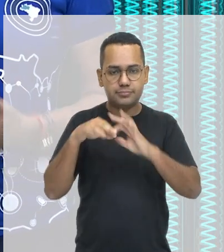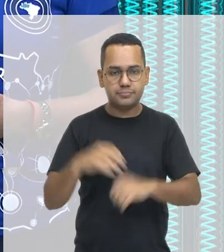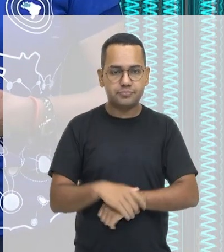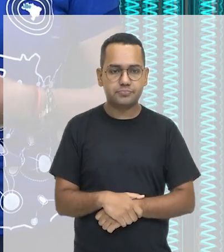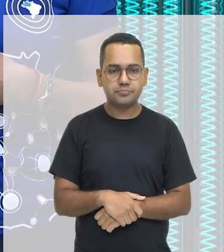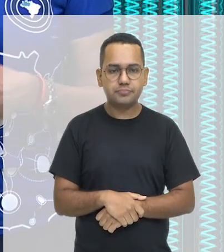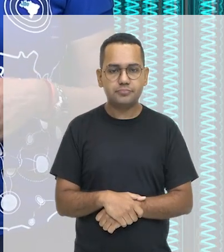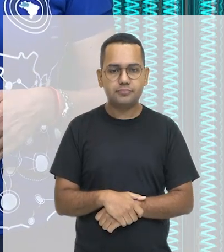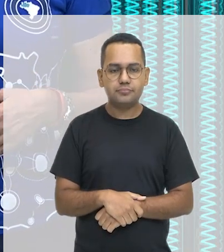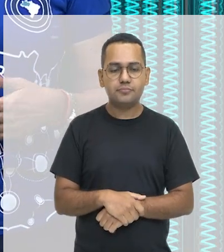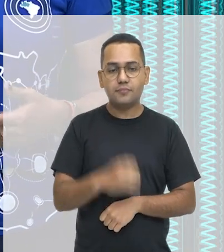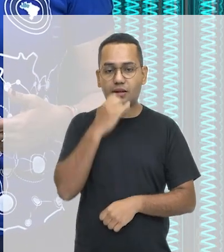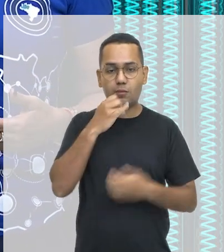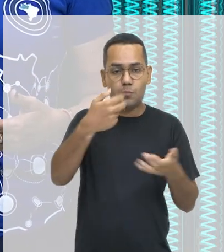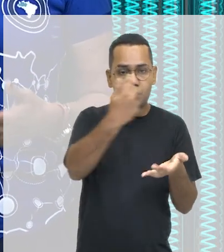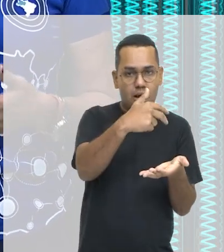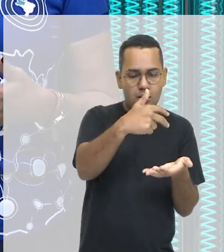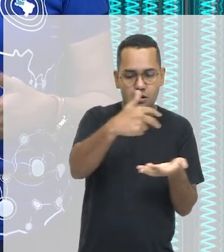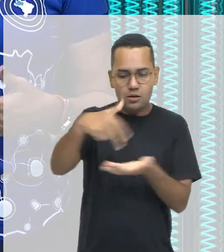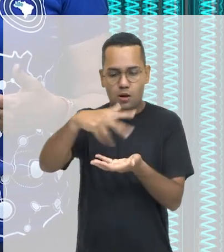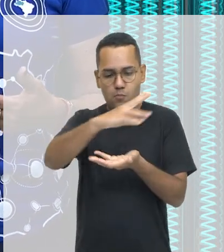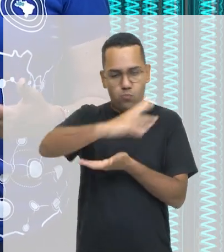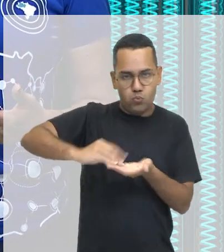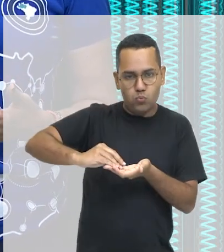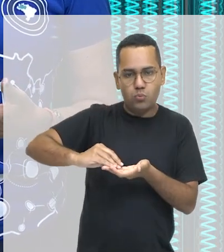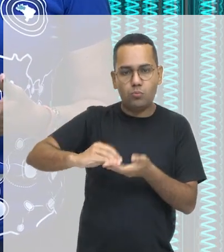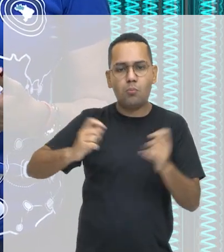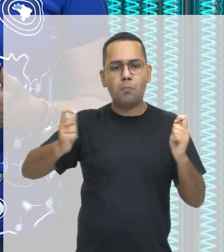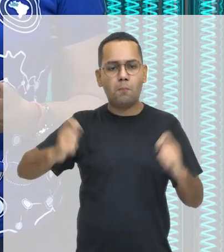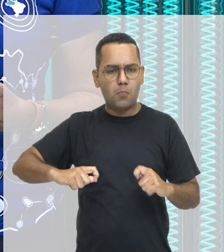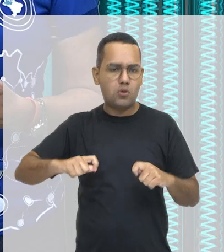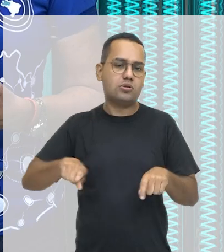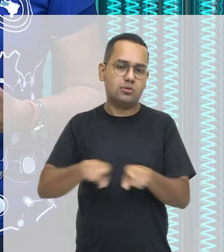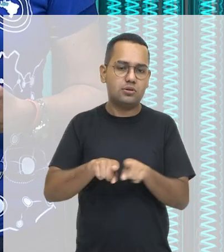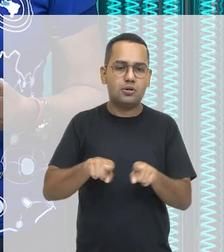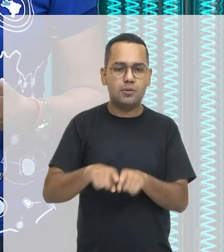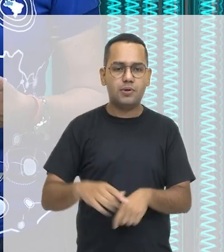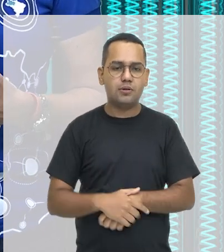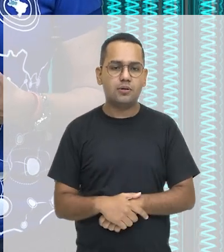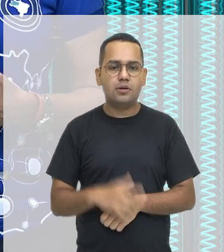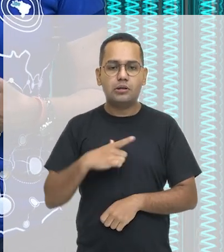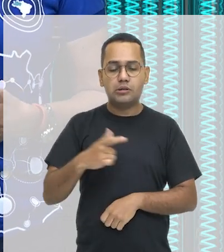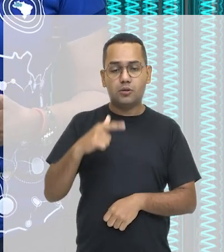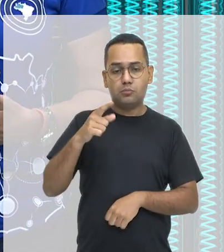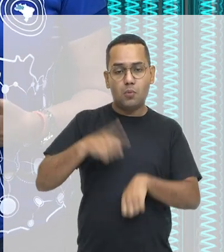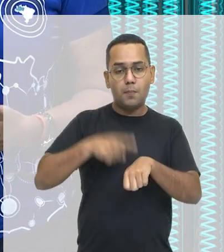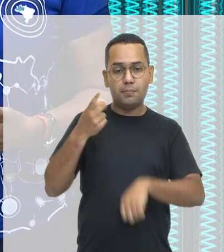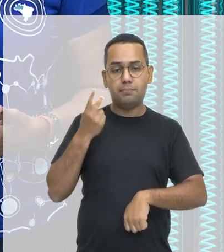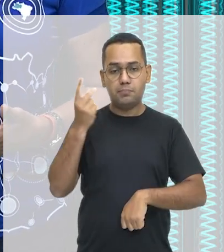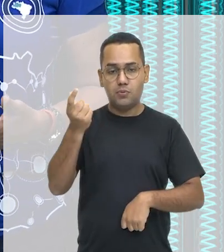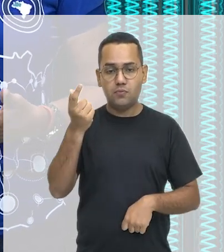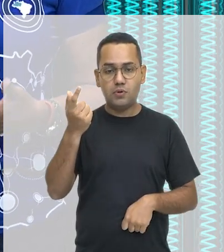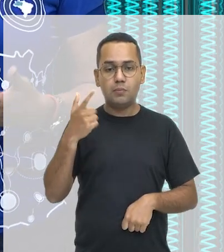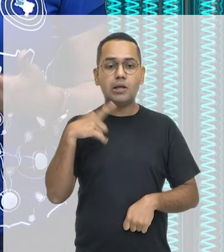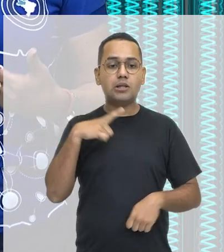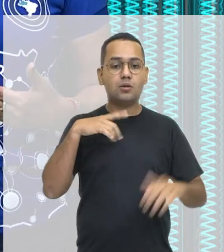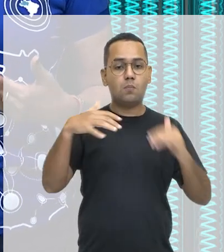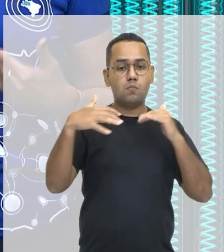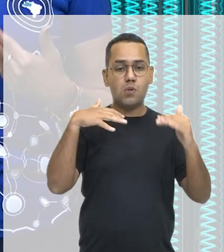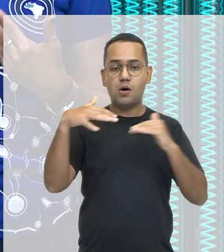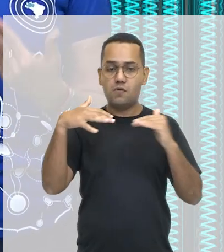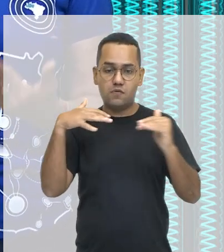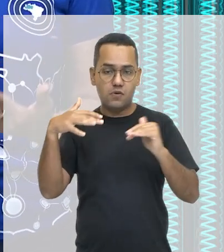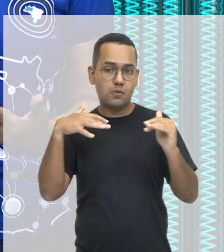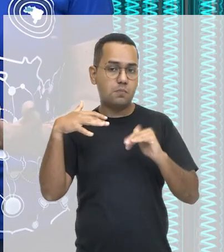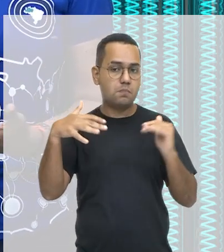complementam. A coreografia, por exemplo, pode ser incorporada nas cenas improvisadas, permitindo que o movimento se